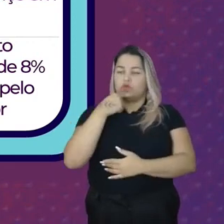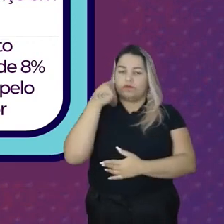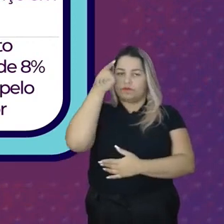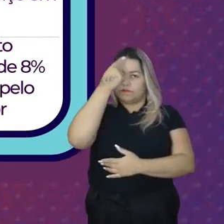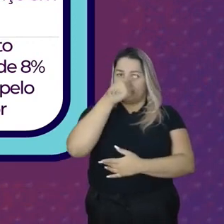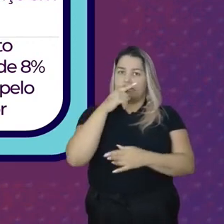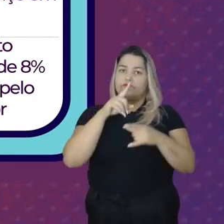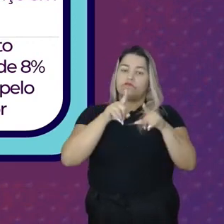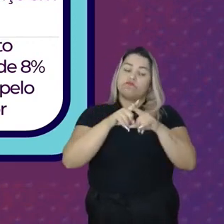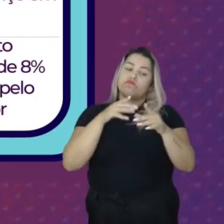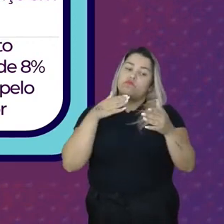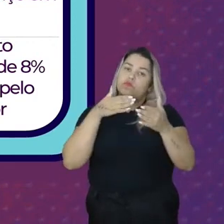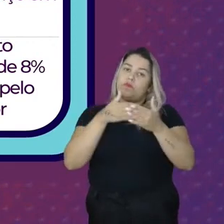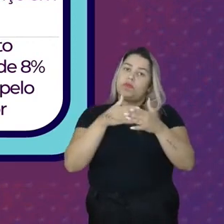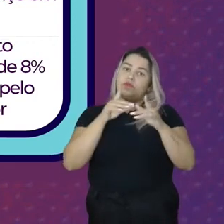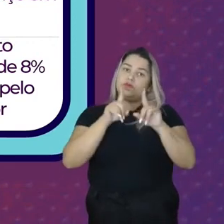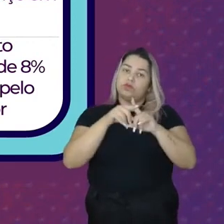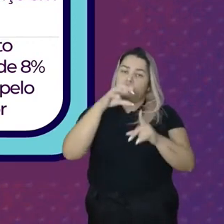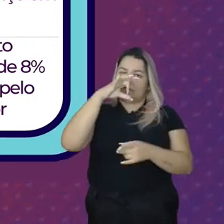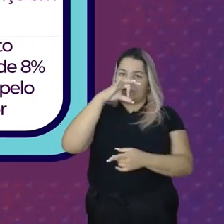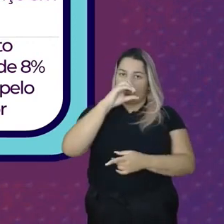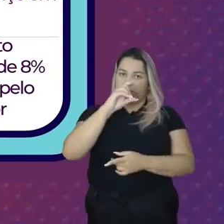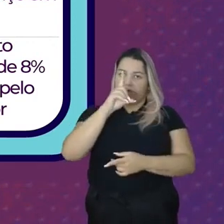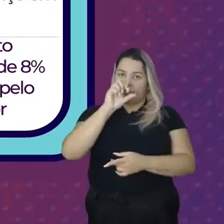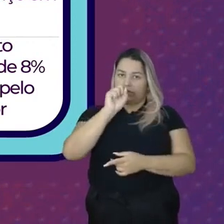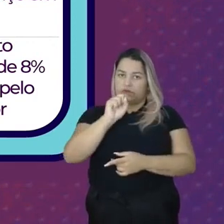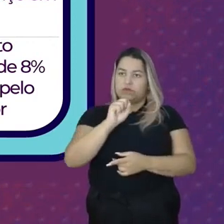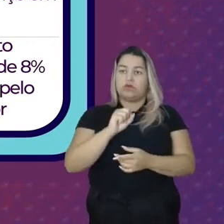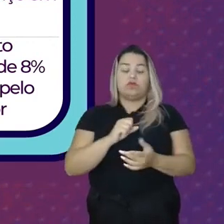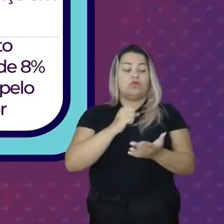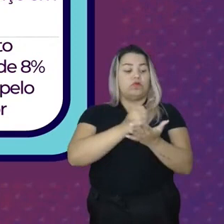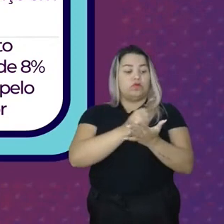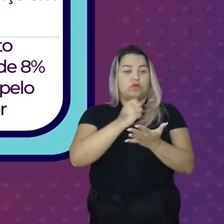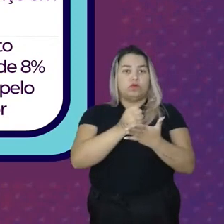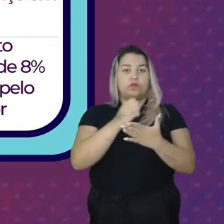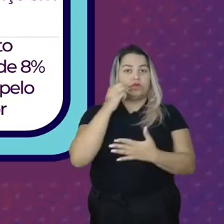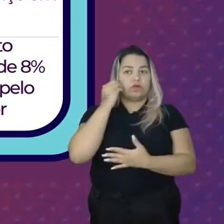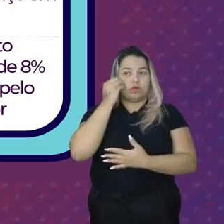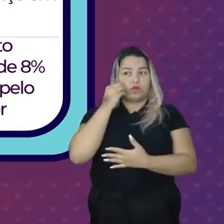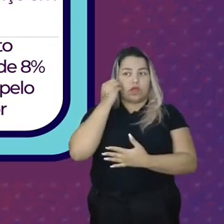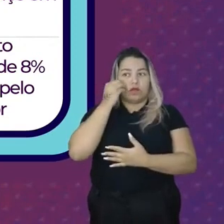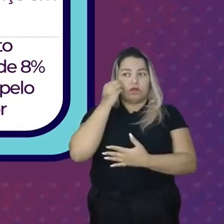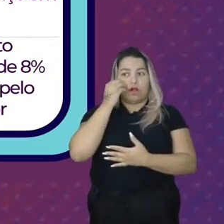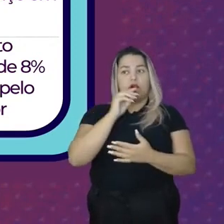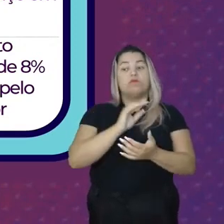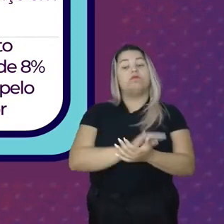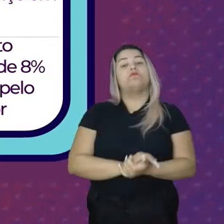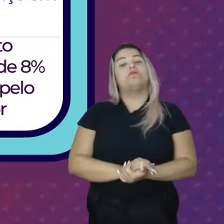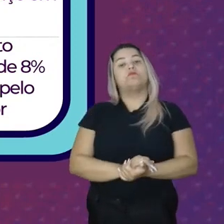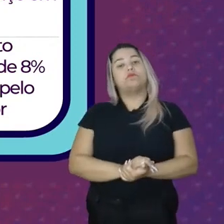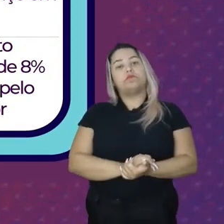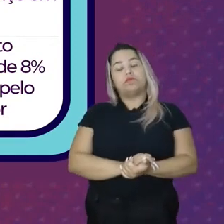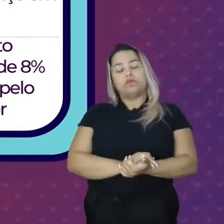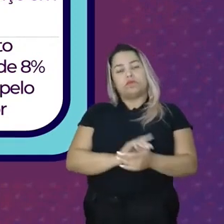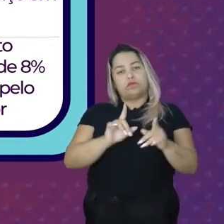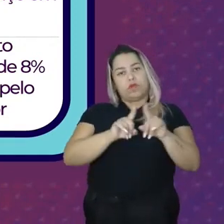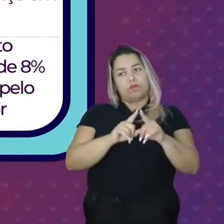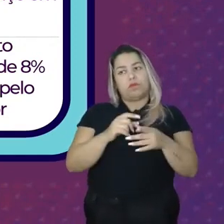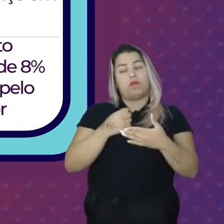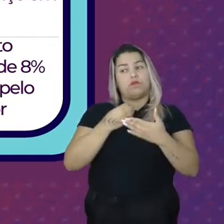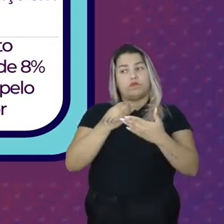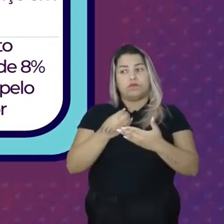fixou o limite de 90 dias para contrato de experiência, fixou prazo para o